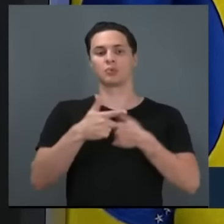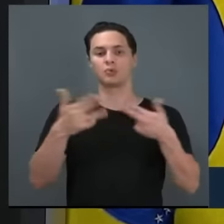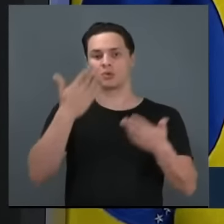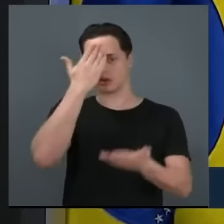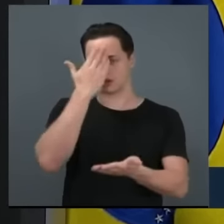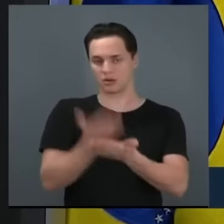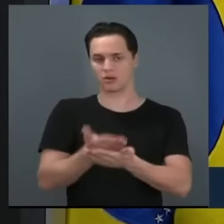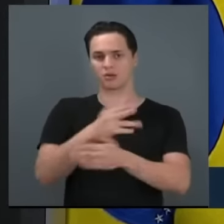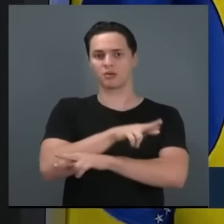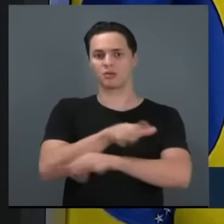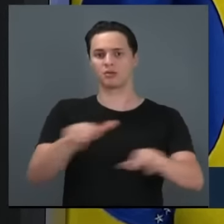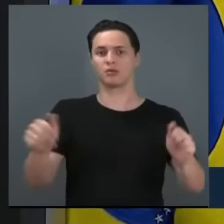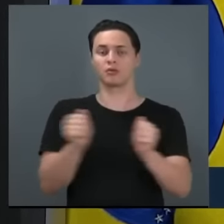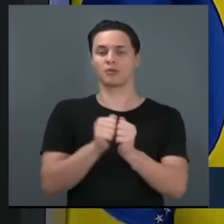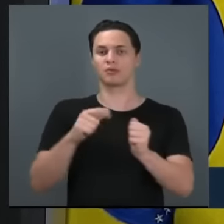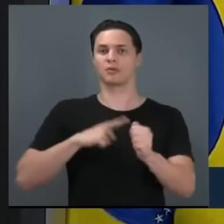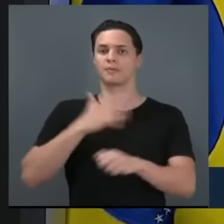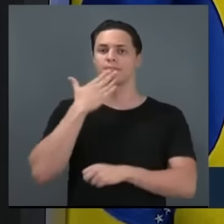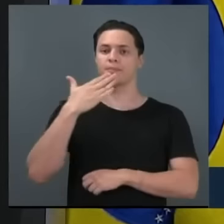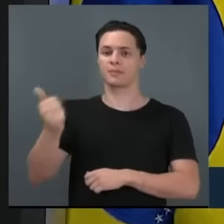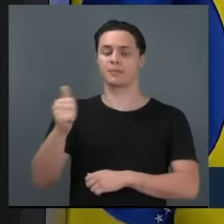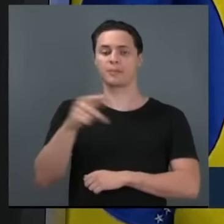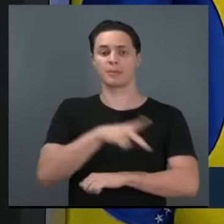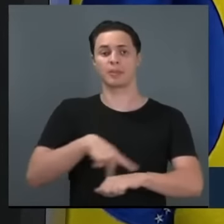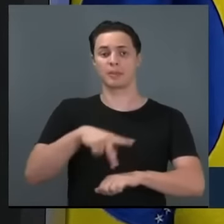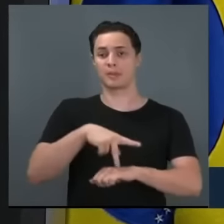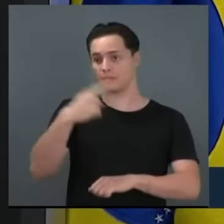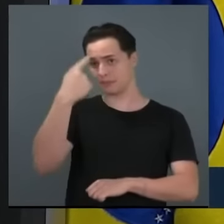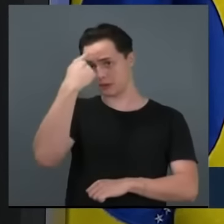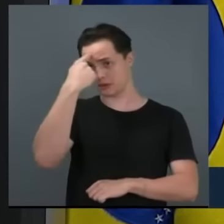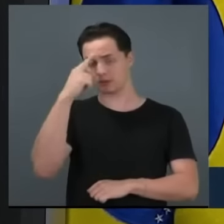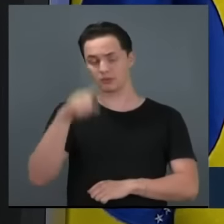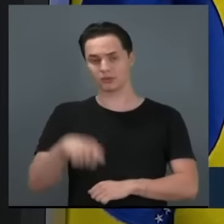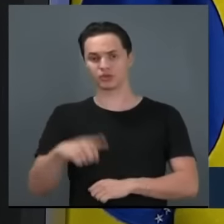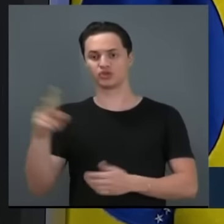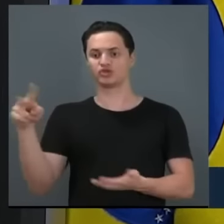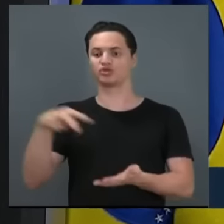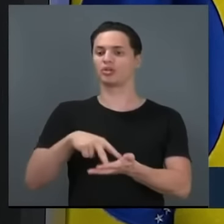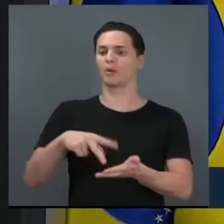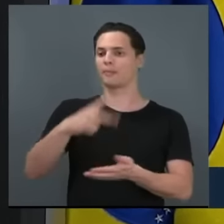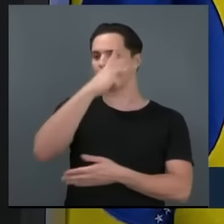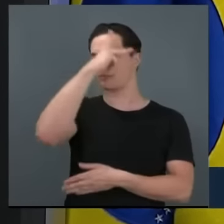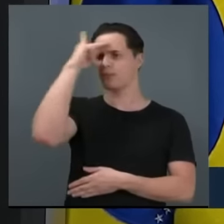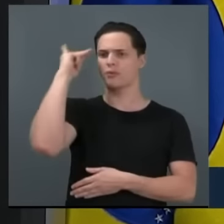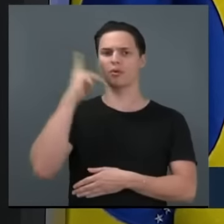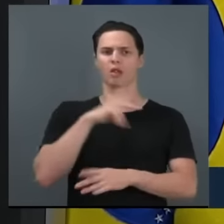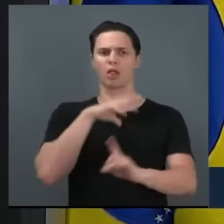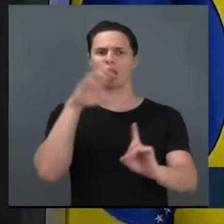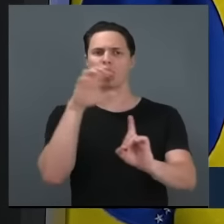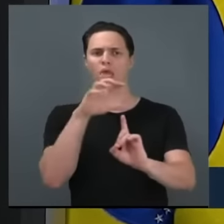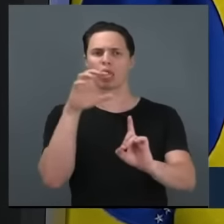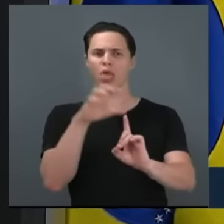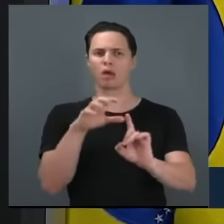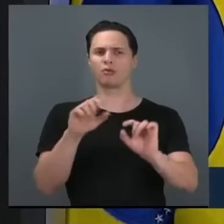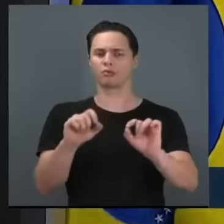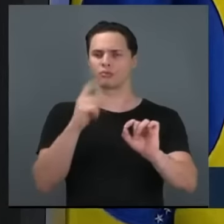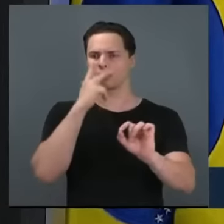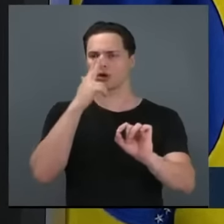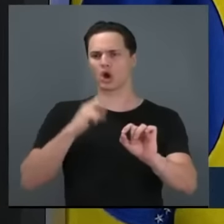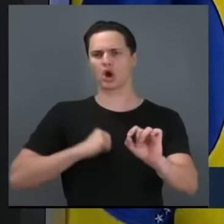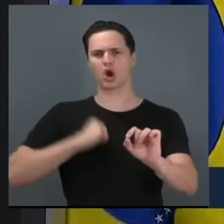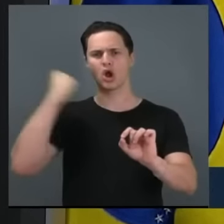acredita, que são as melhores para o seu país, e vir alguém contaminado de